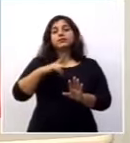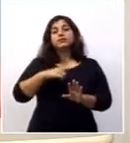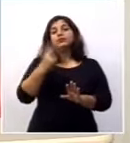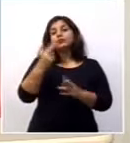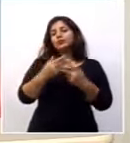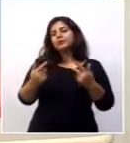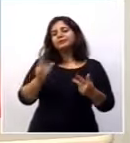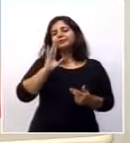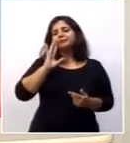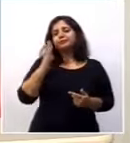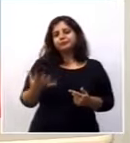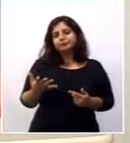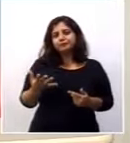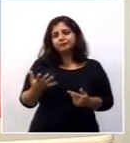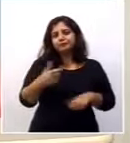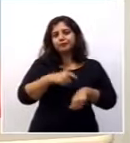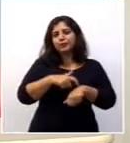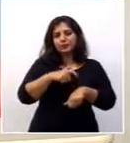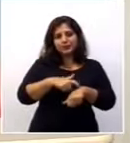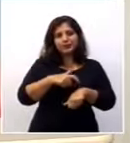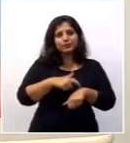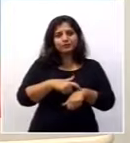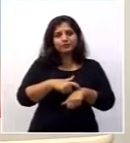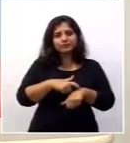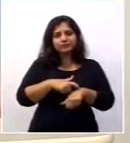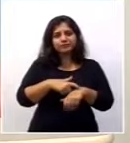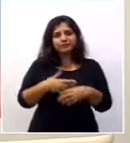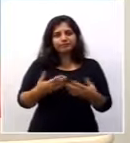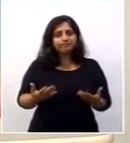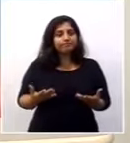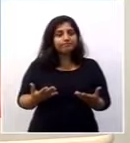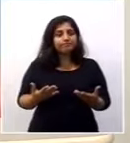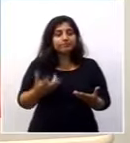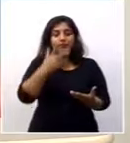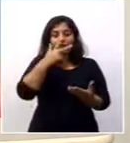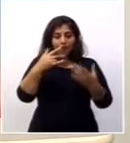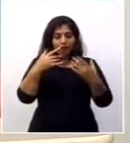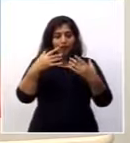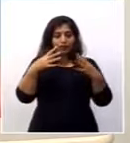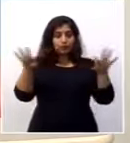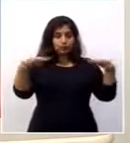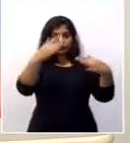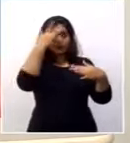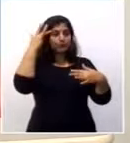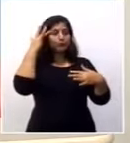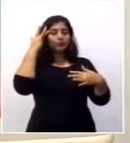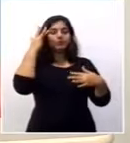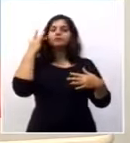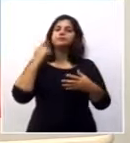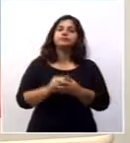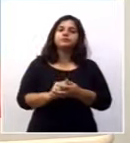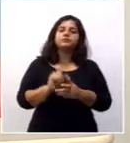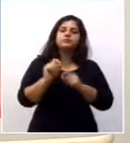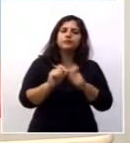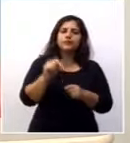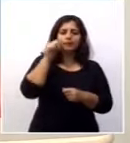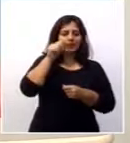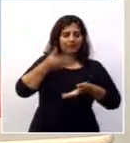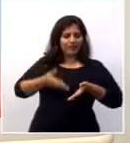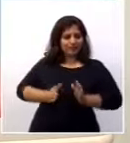coisas que aconteceram nesse momento que acabou chamando a atenção de todo mundo. Quando Luzia